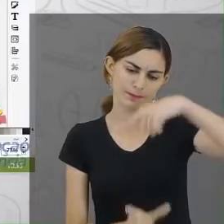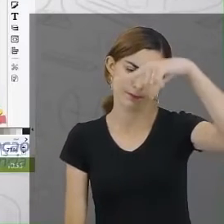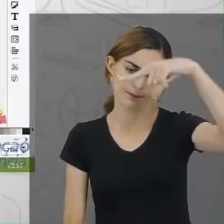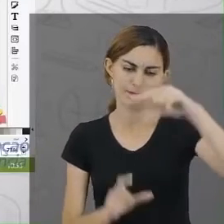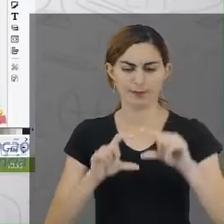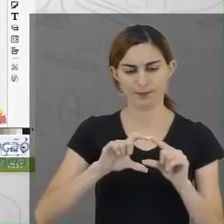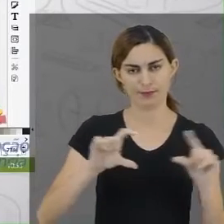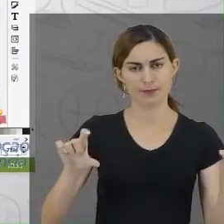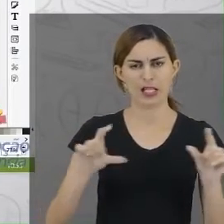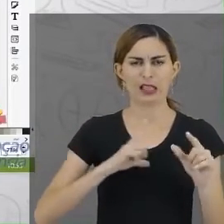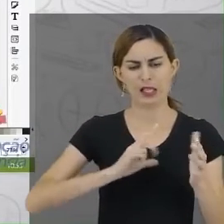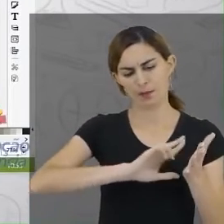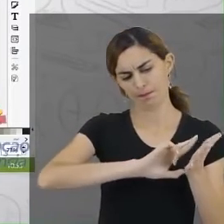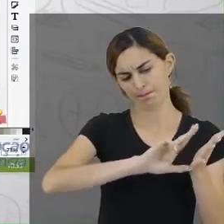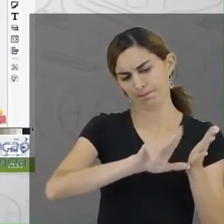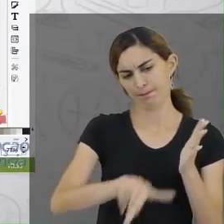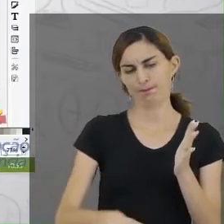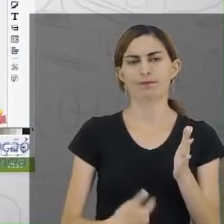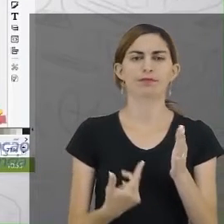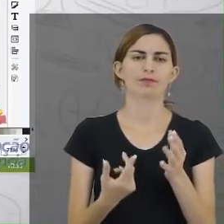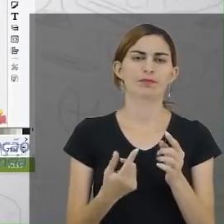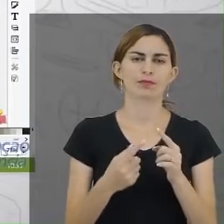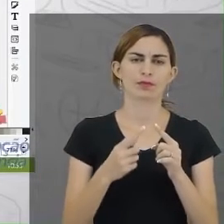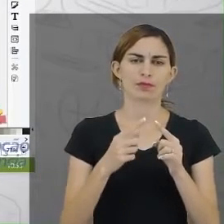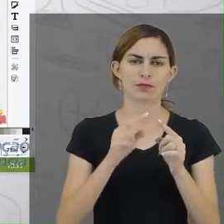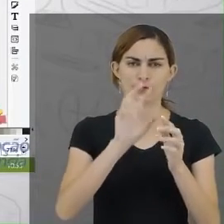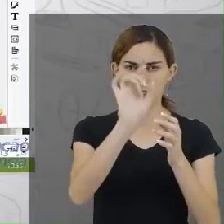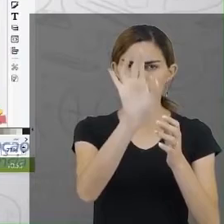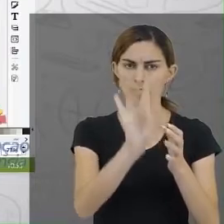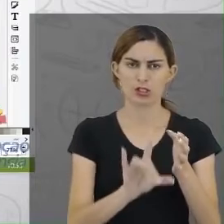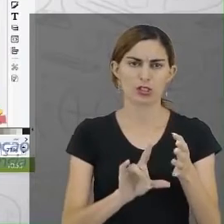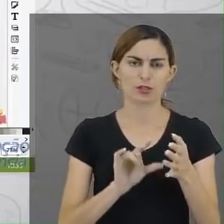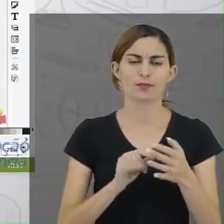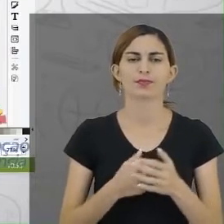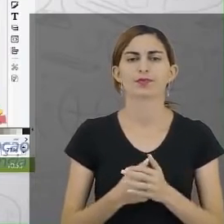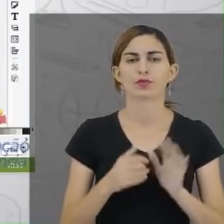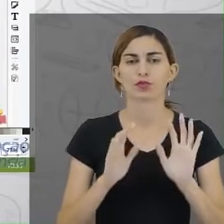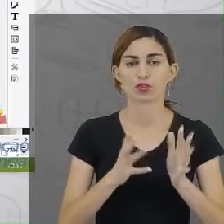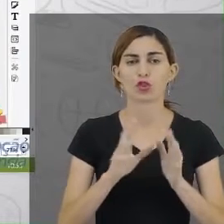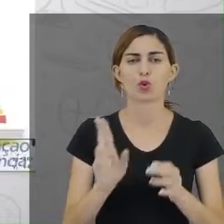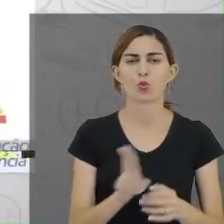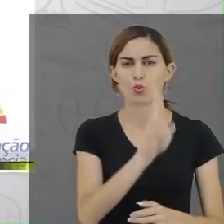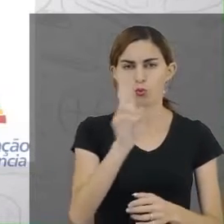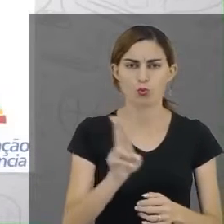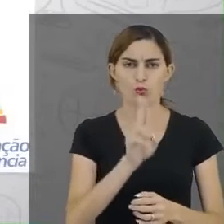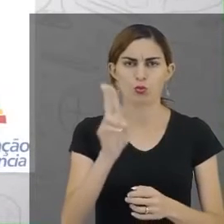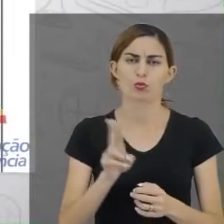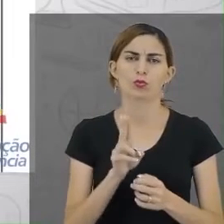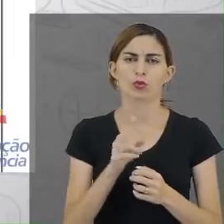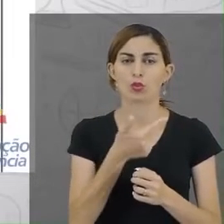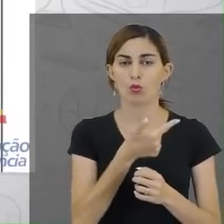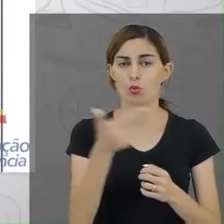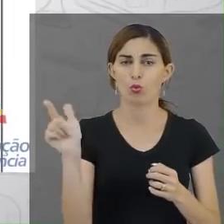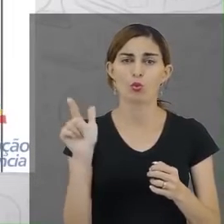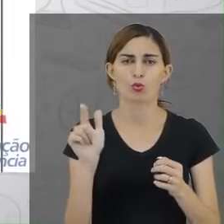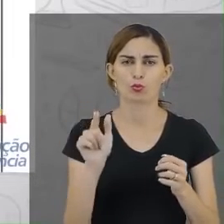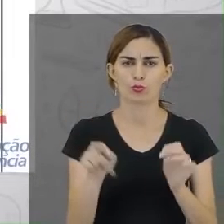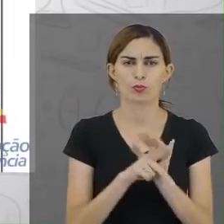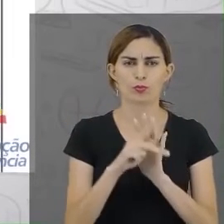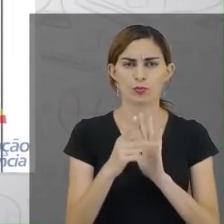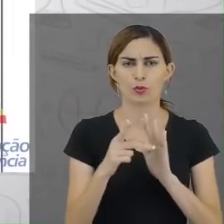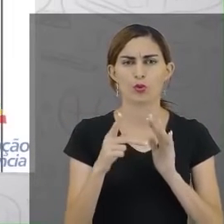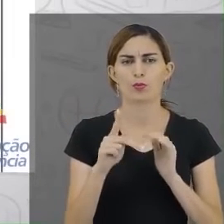desenho. Temos vários formatos já pré-definidos. Vamos utilizar um